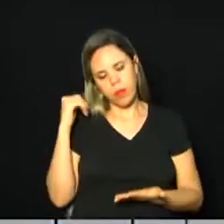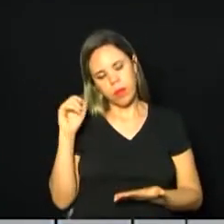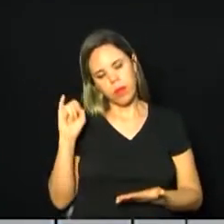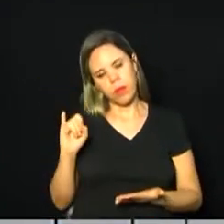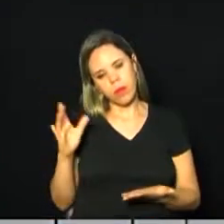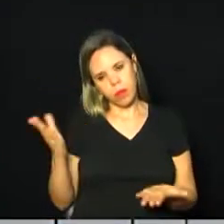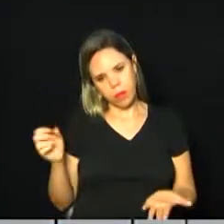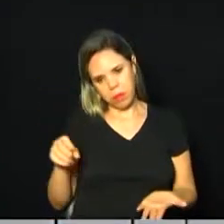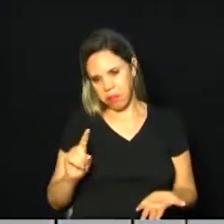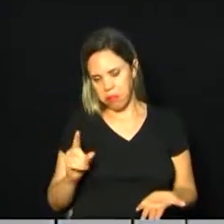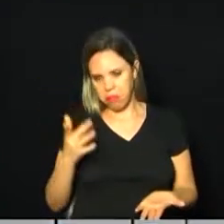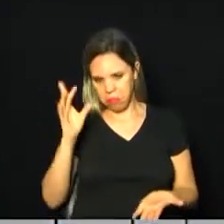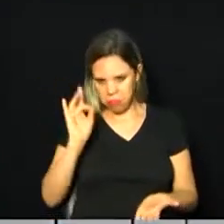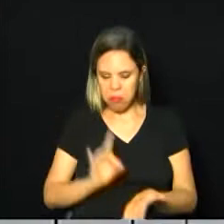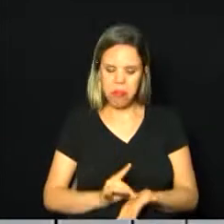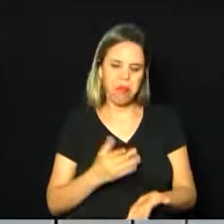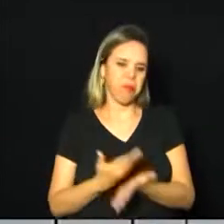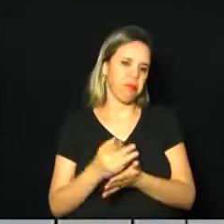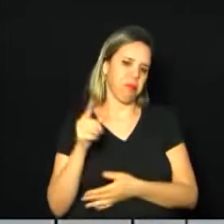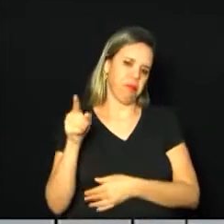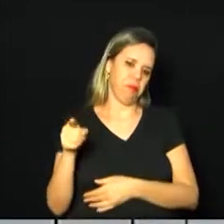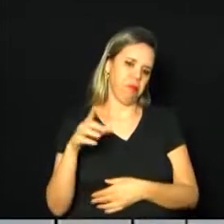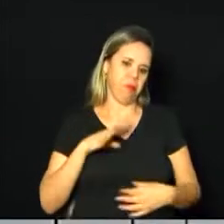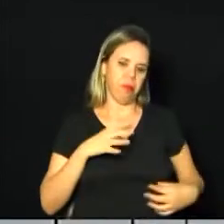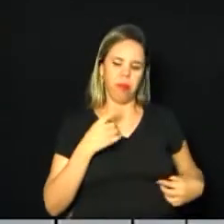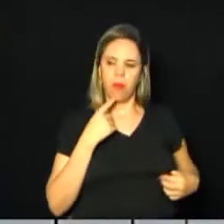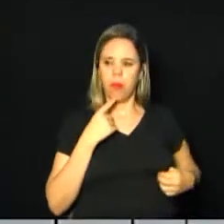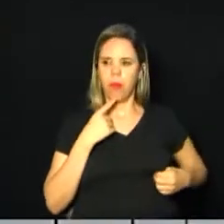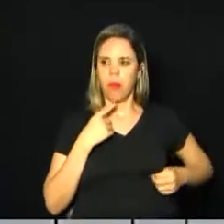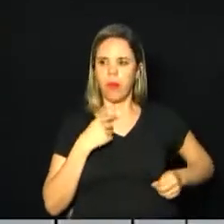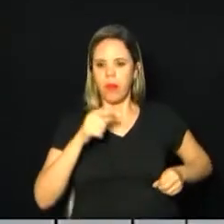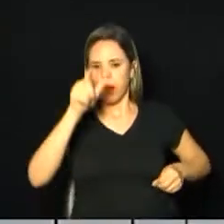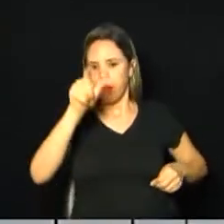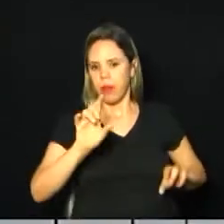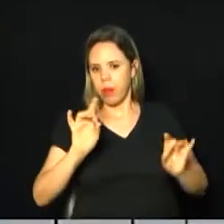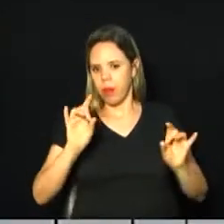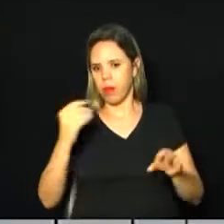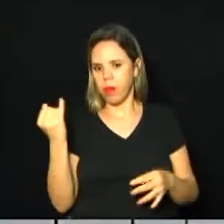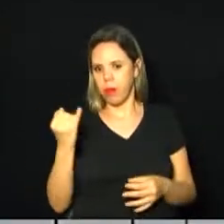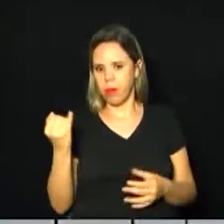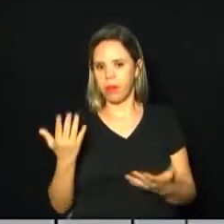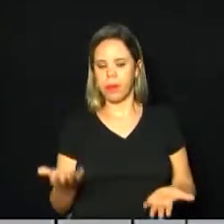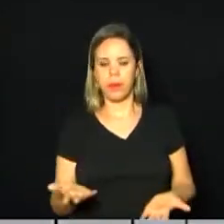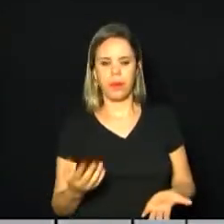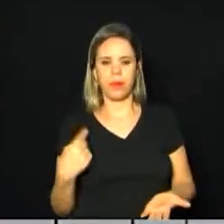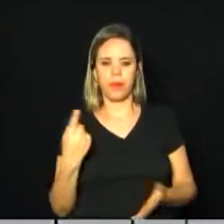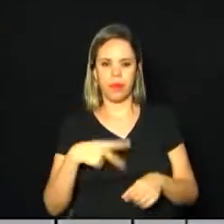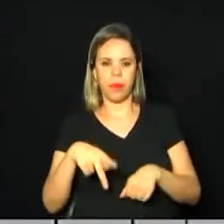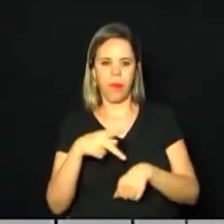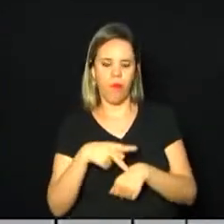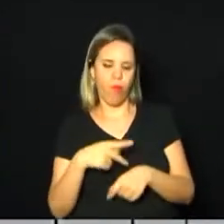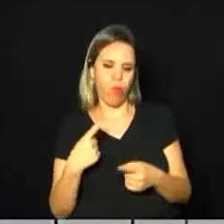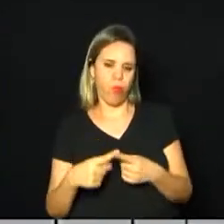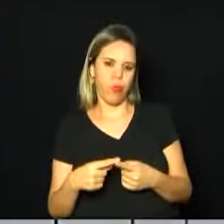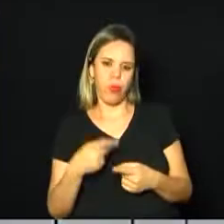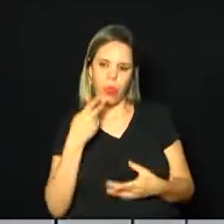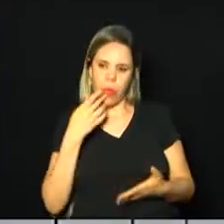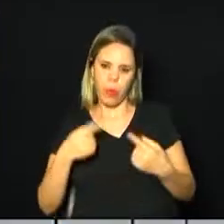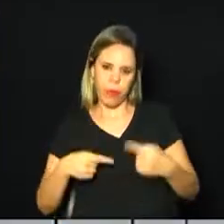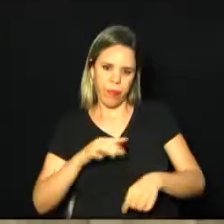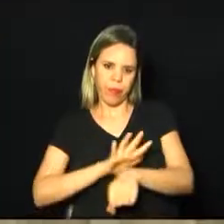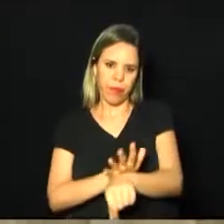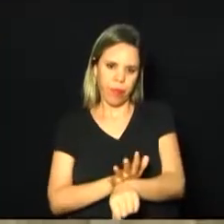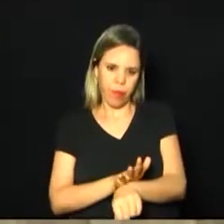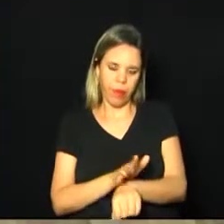Vilela se ele realmente estudou aqui na cidade de Campinas um personagem muito importante para o nosso país porque se discute